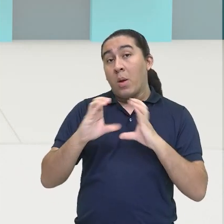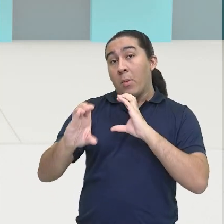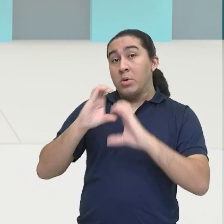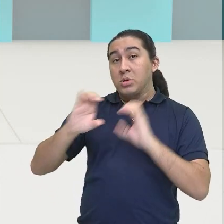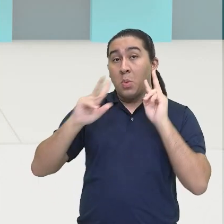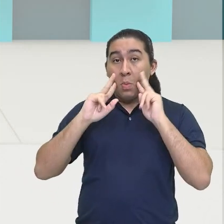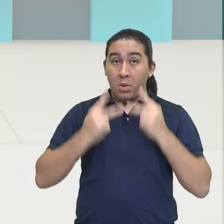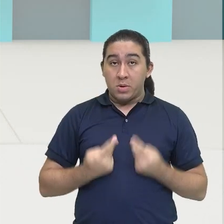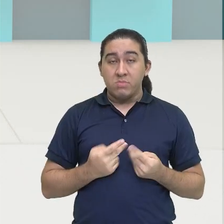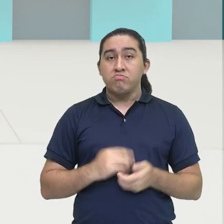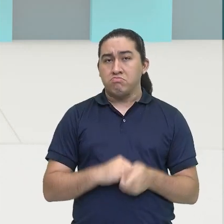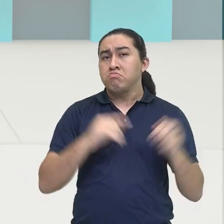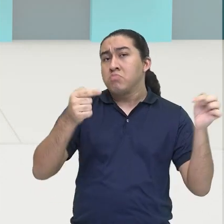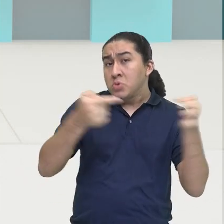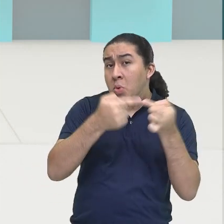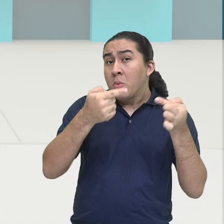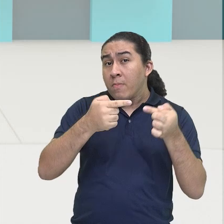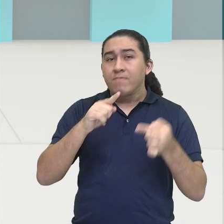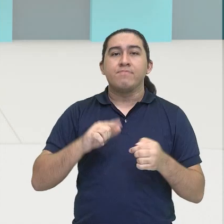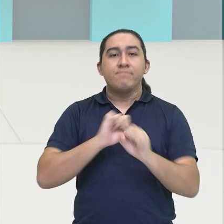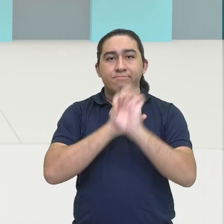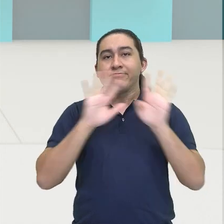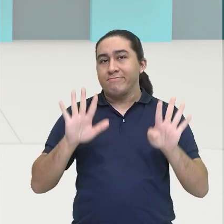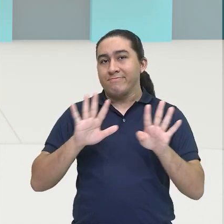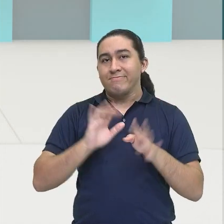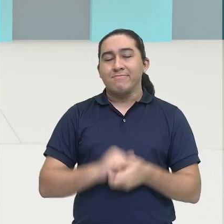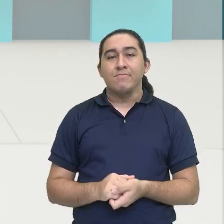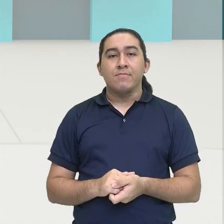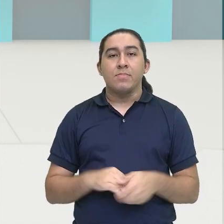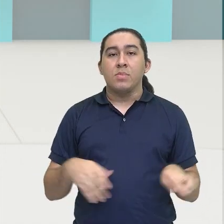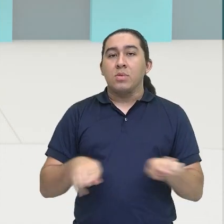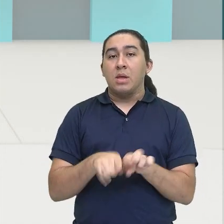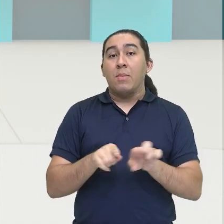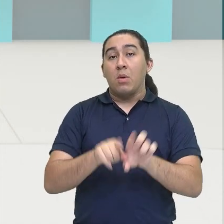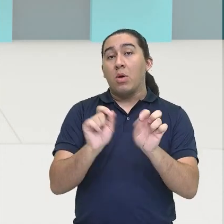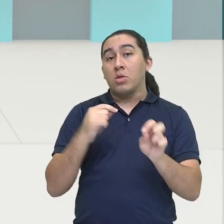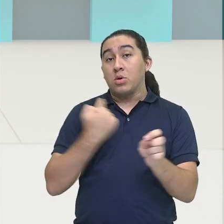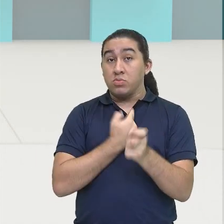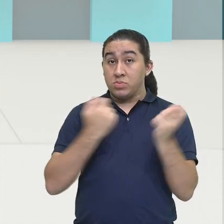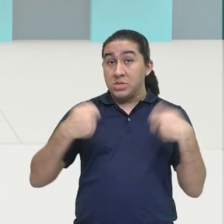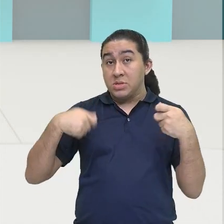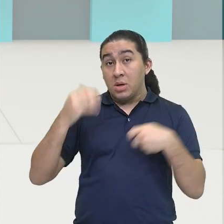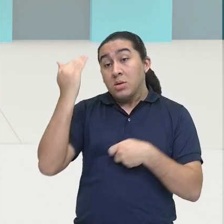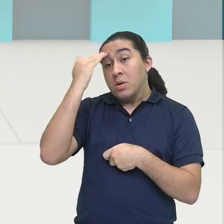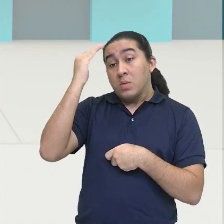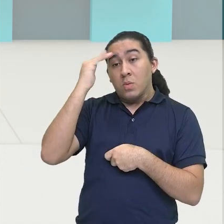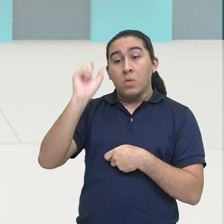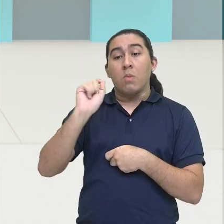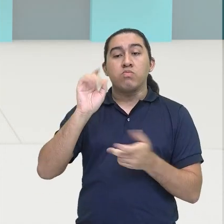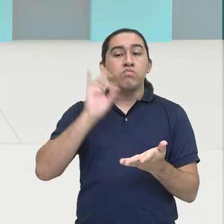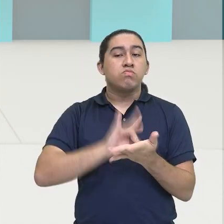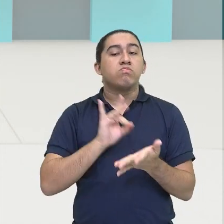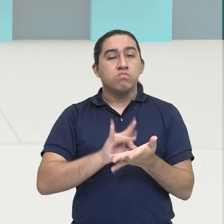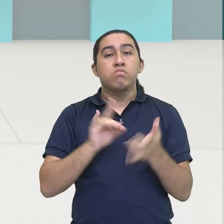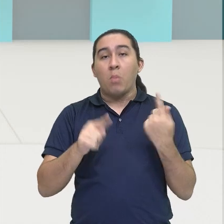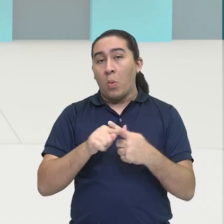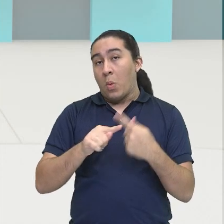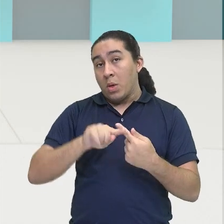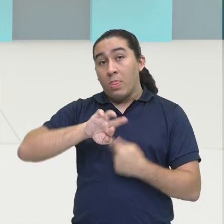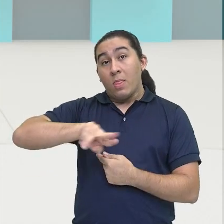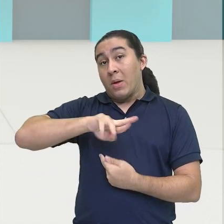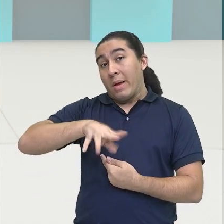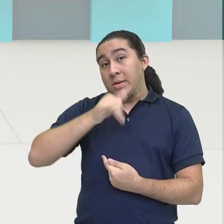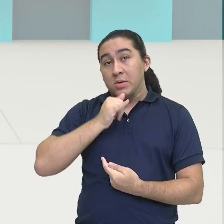humana. Fez sentido? Eu espero que sim. E aí a gente precisa entender a exposição muito bem, porque não pode